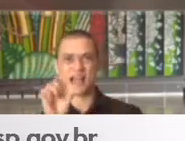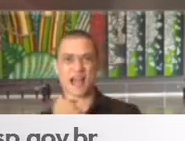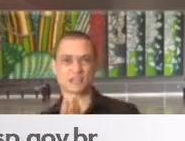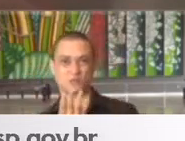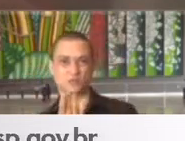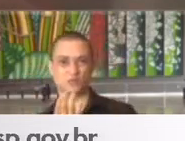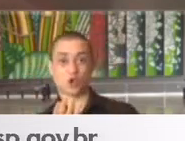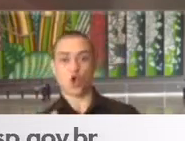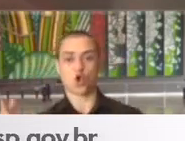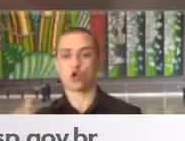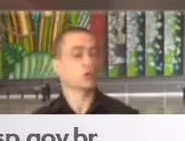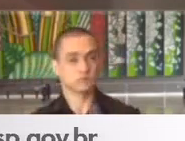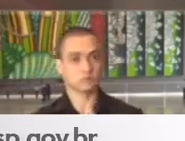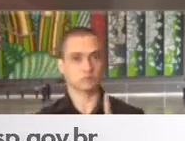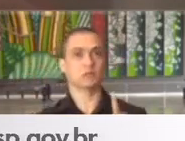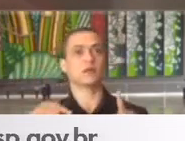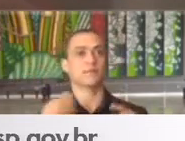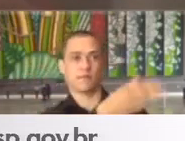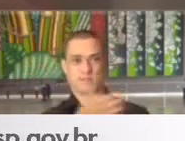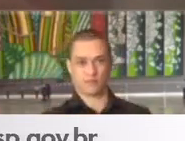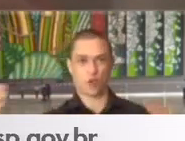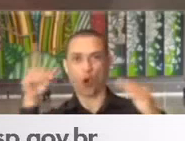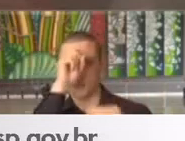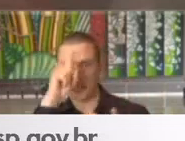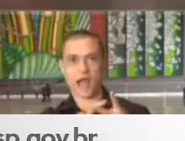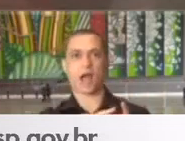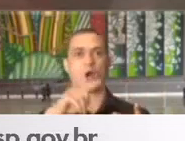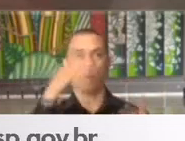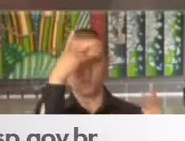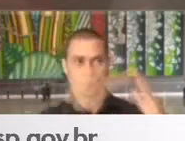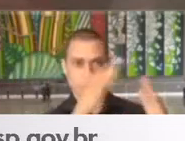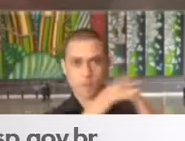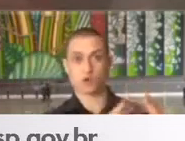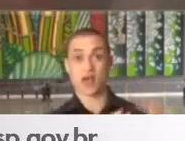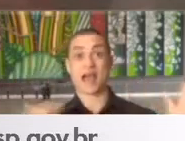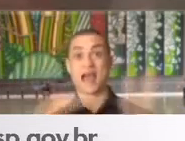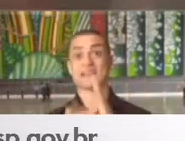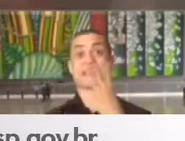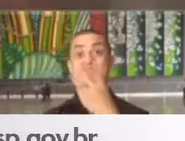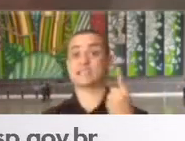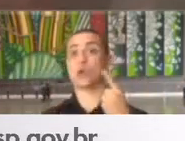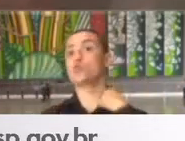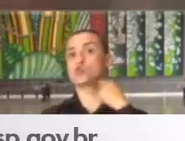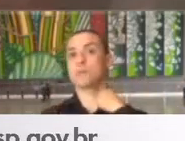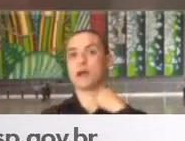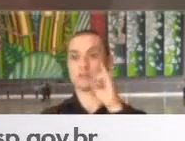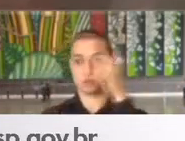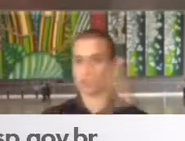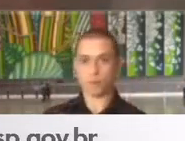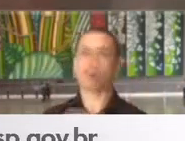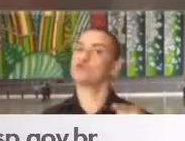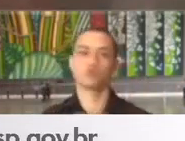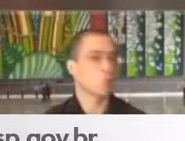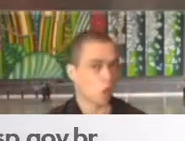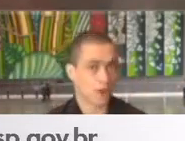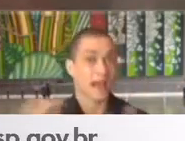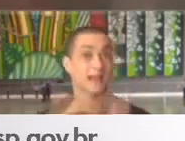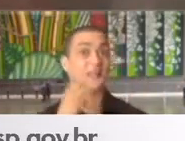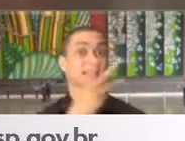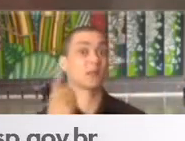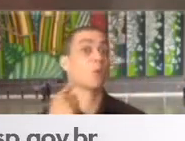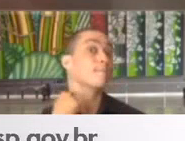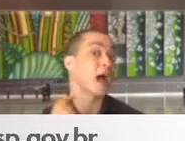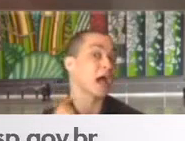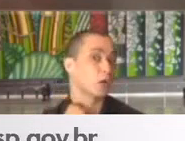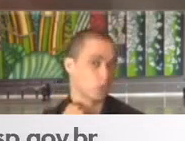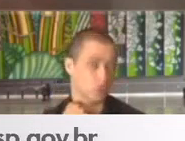residenciais, comerciais e hospitais até 31 de maio de 2020. Até 31